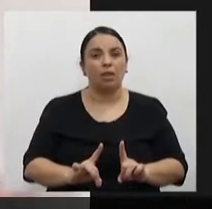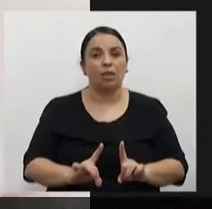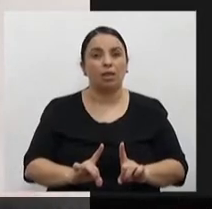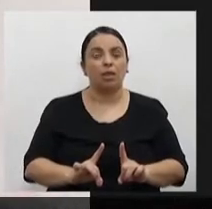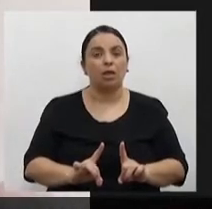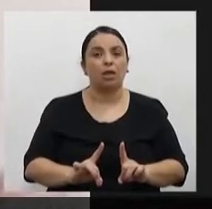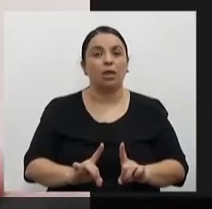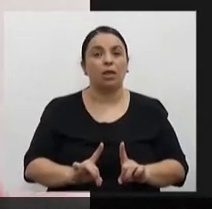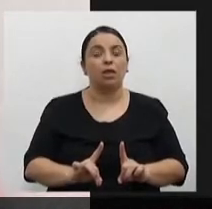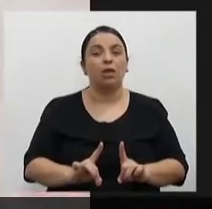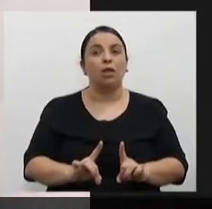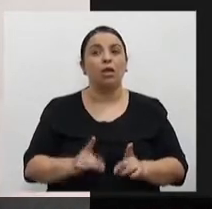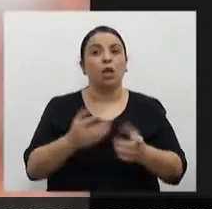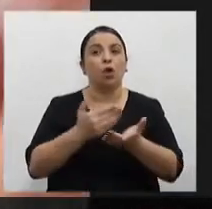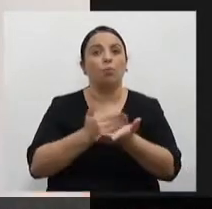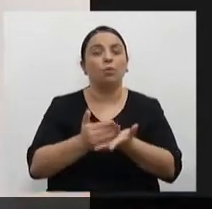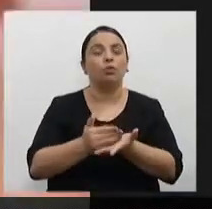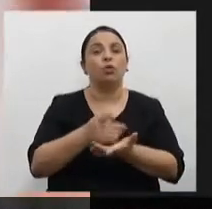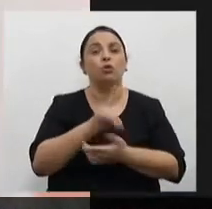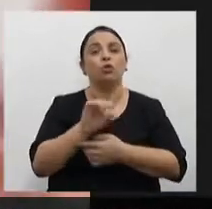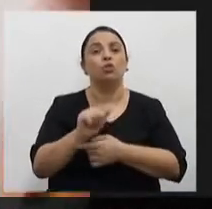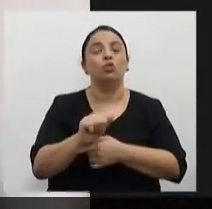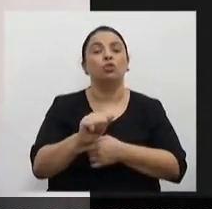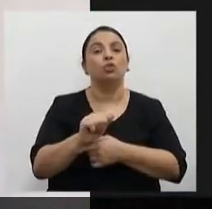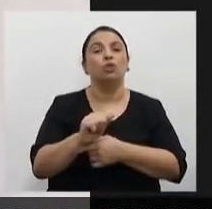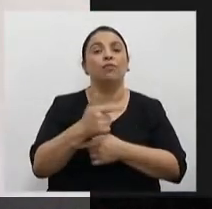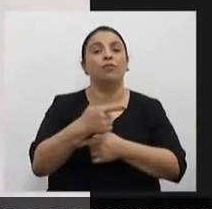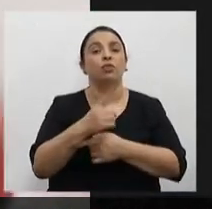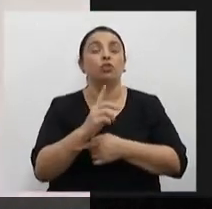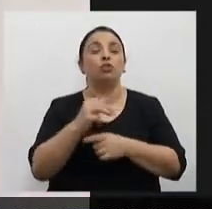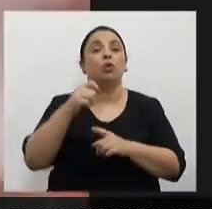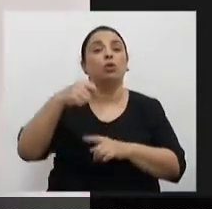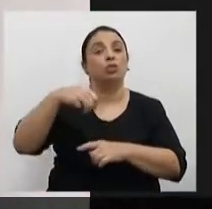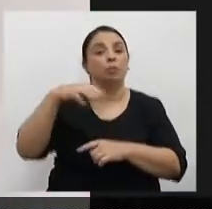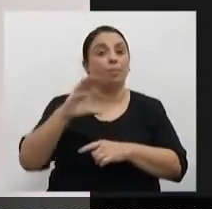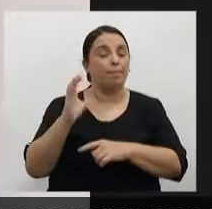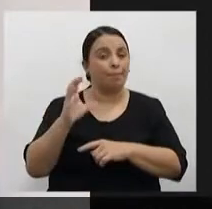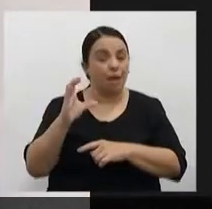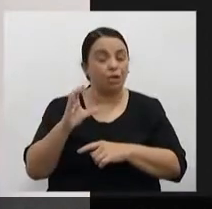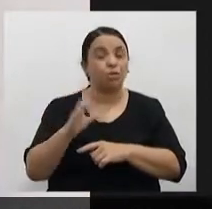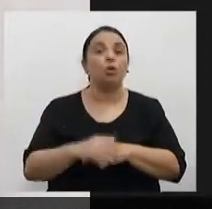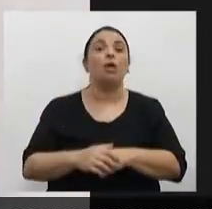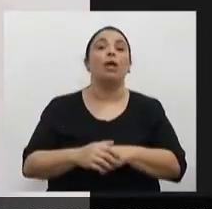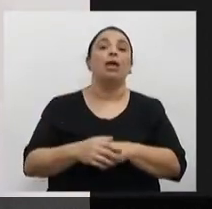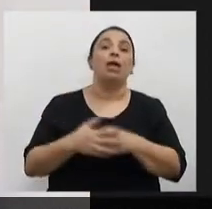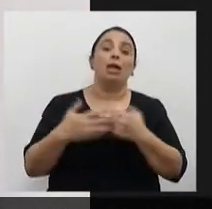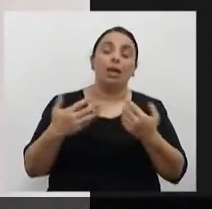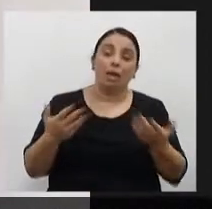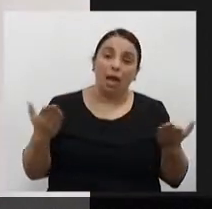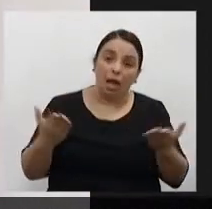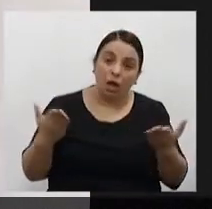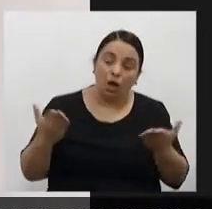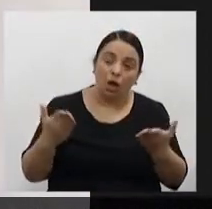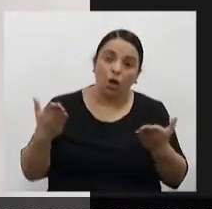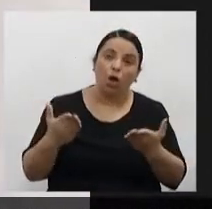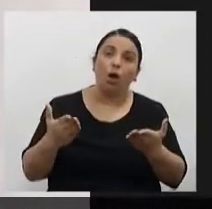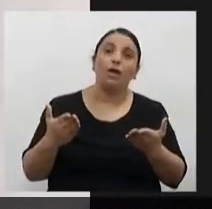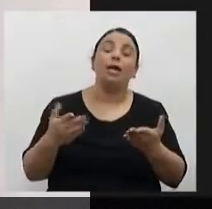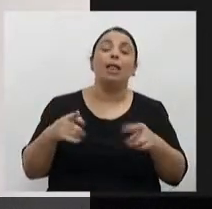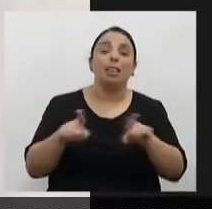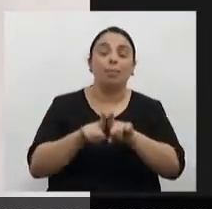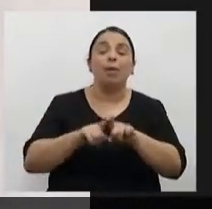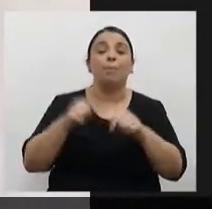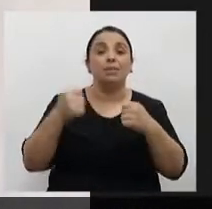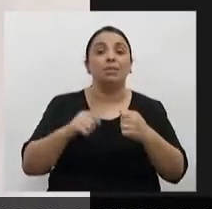21/3/2021. E atualmente Salvador, Aracaju, Rio de Janeiro, né, também já estão aí nessa pegada, inclusive, né, dos cuidadores, que é